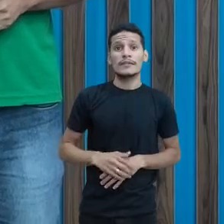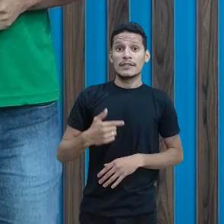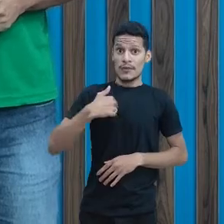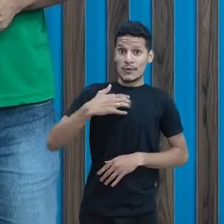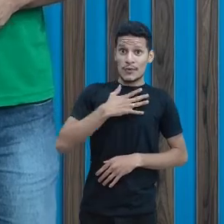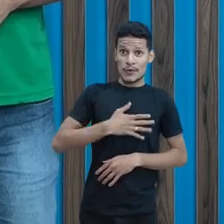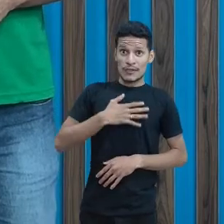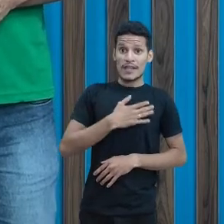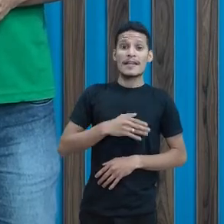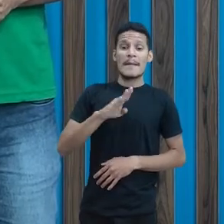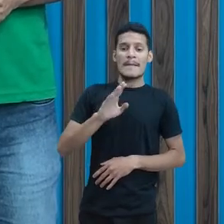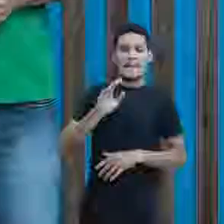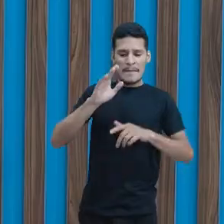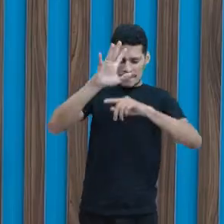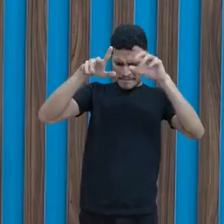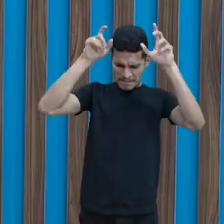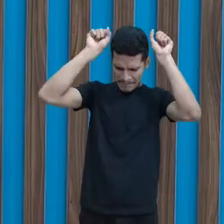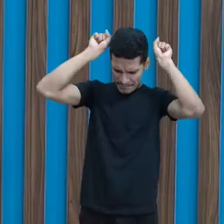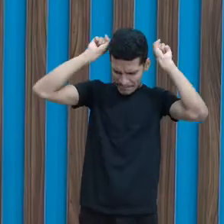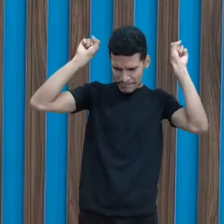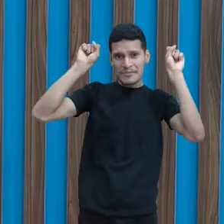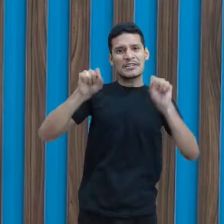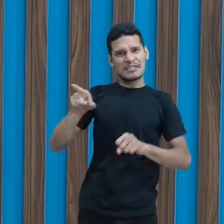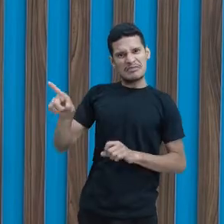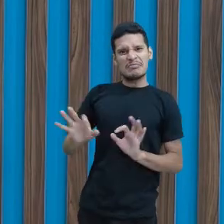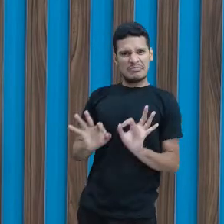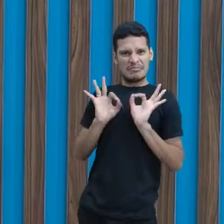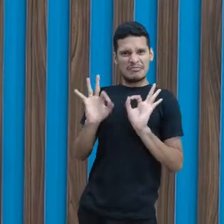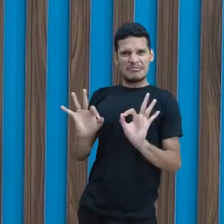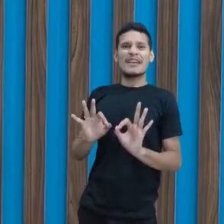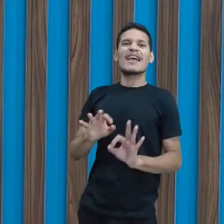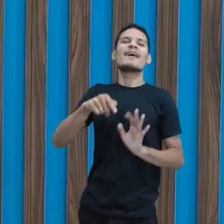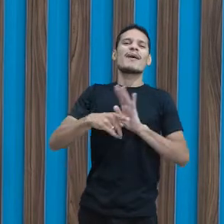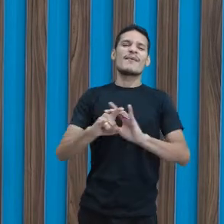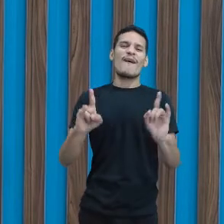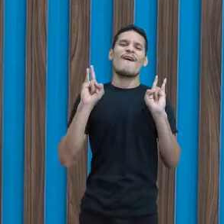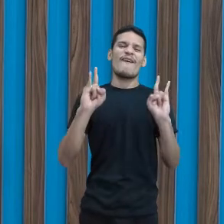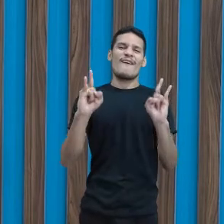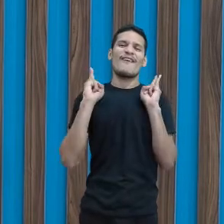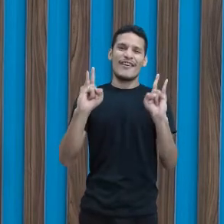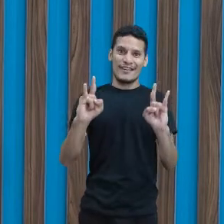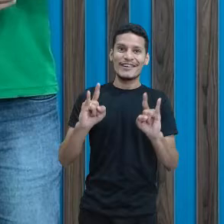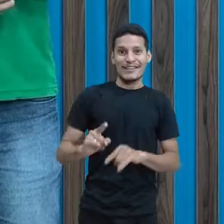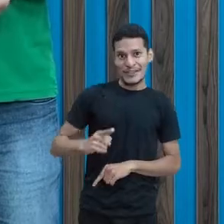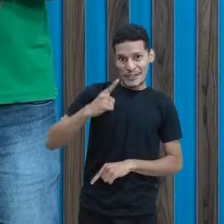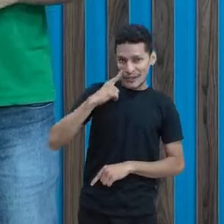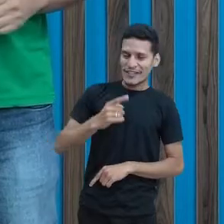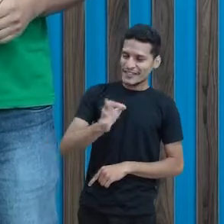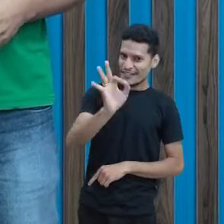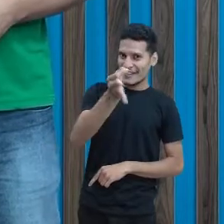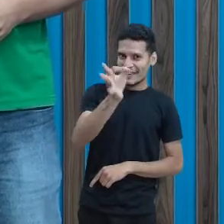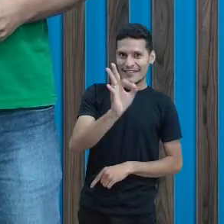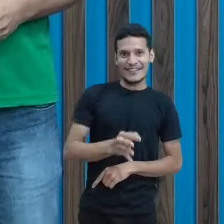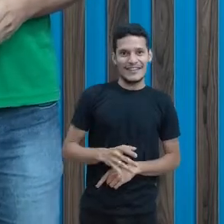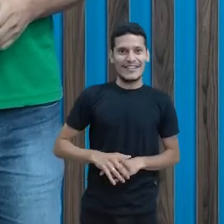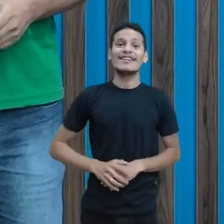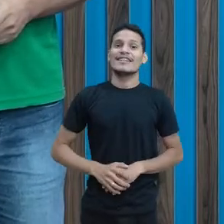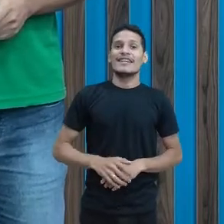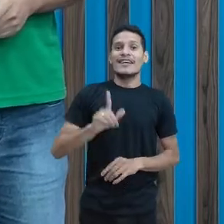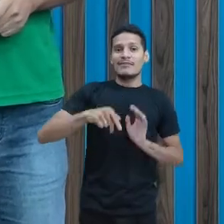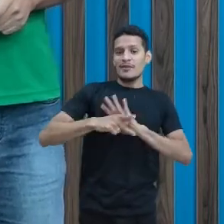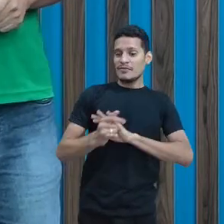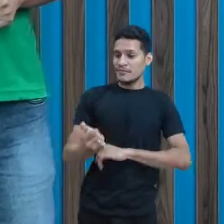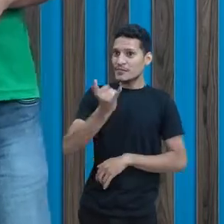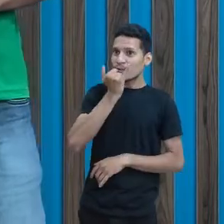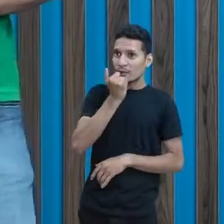da bandana, né? Então é todo no style Estilosa, aí. né? Estilo rock and roll. É isso aí, meu. Isso é desculpa,